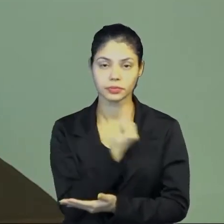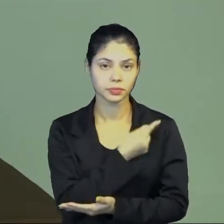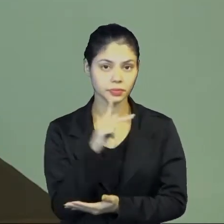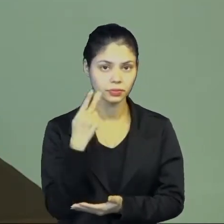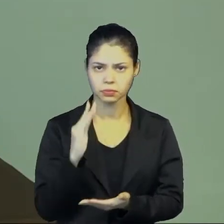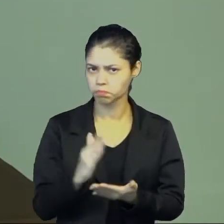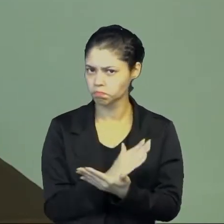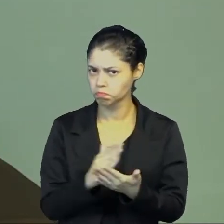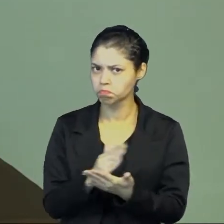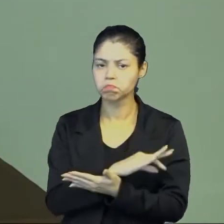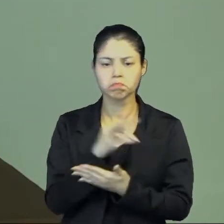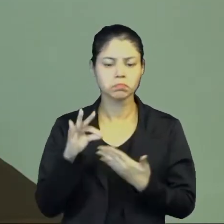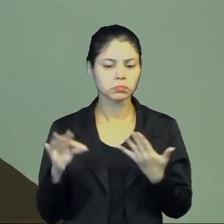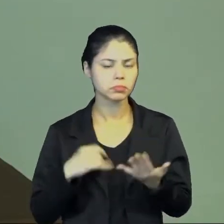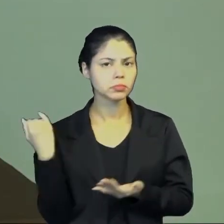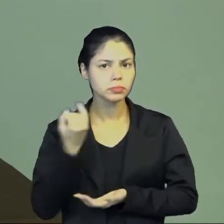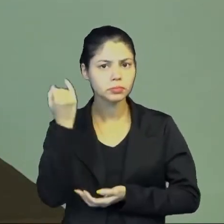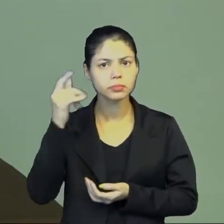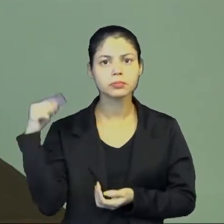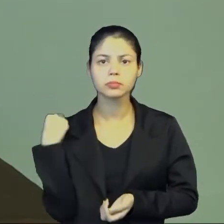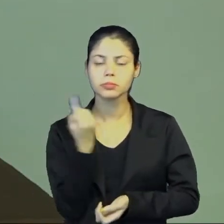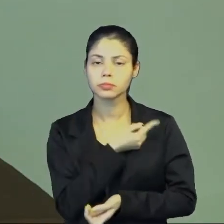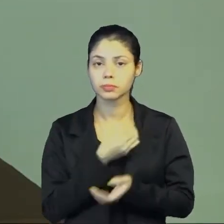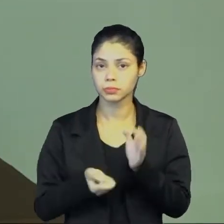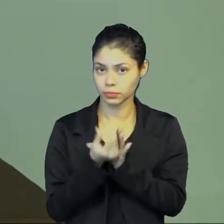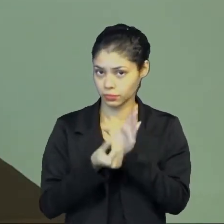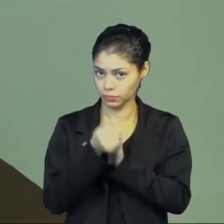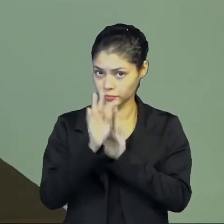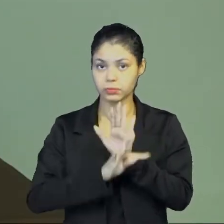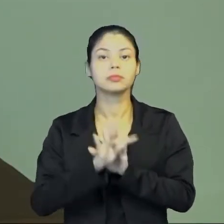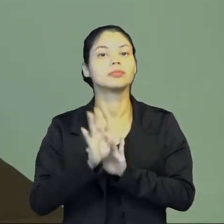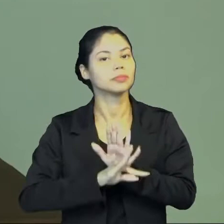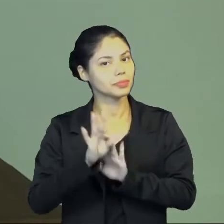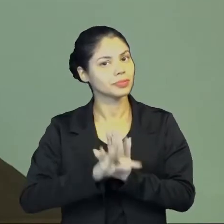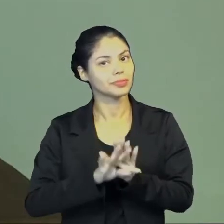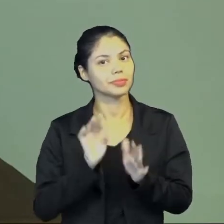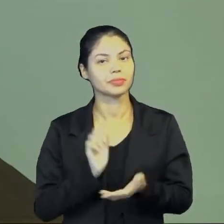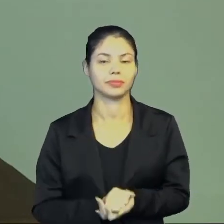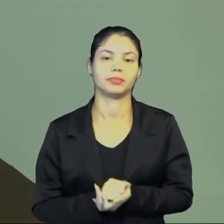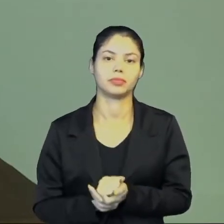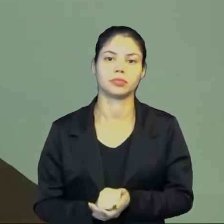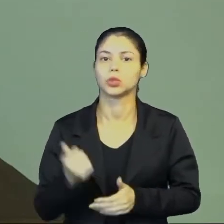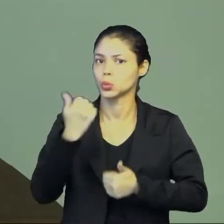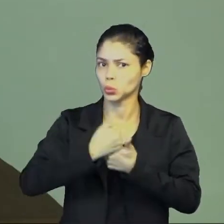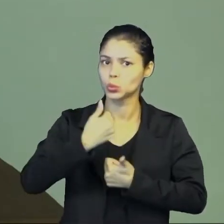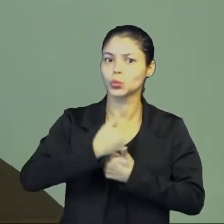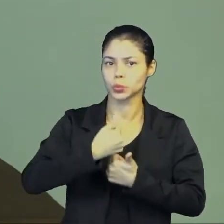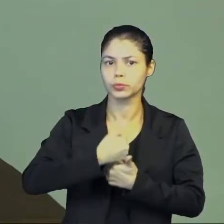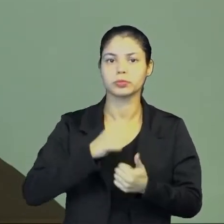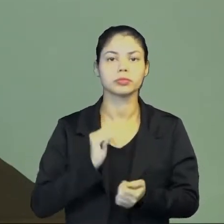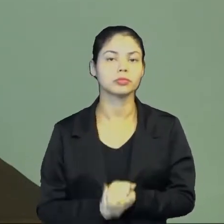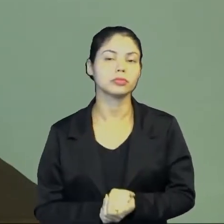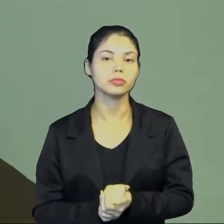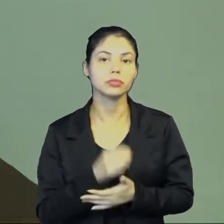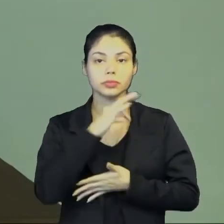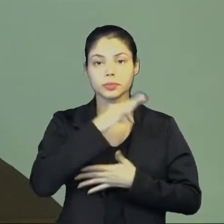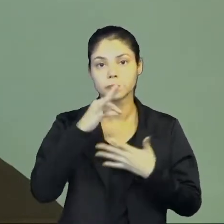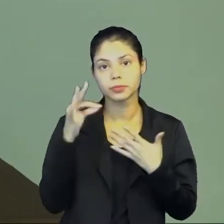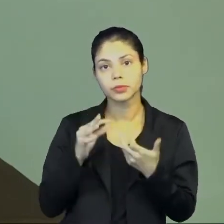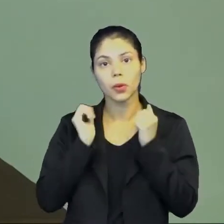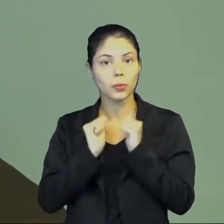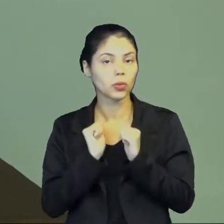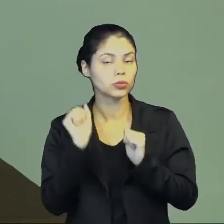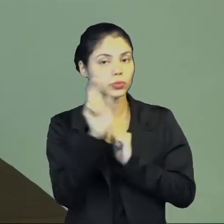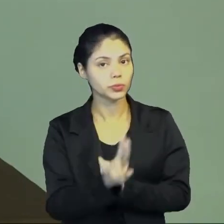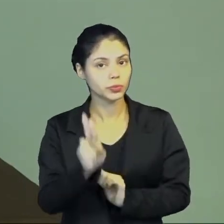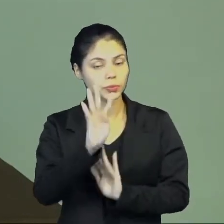sobre alguns elementos importantes em nossa produção textual. Elementos de substituição, ou seja, elementos que eu posso usar